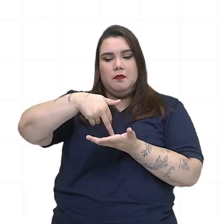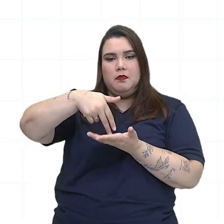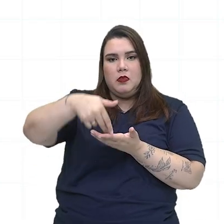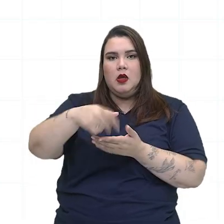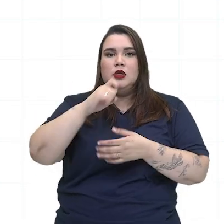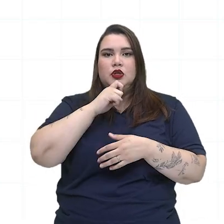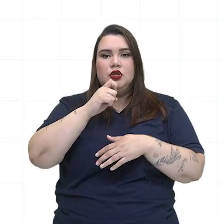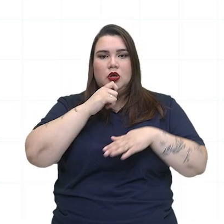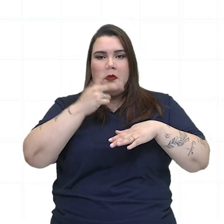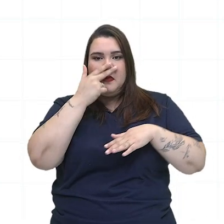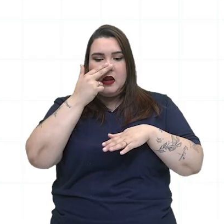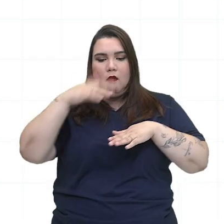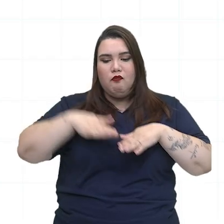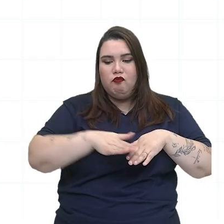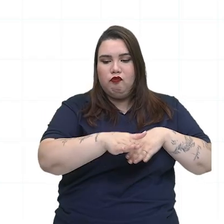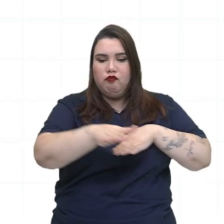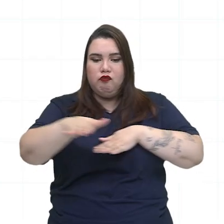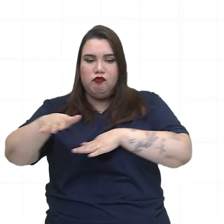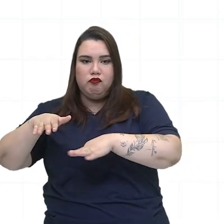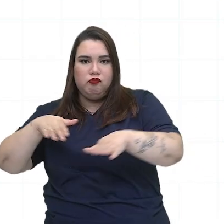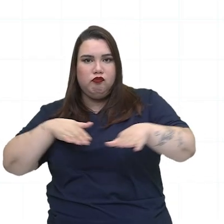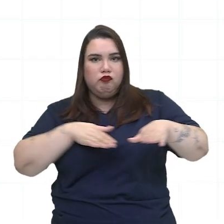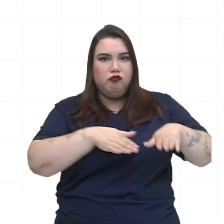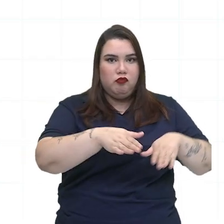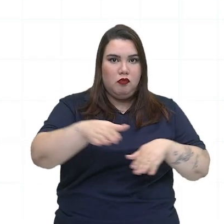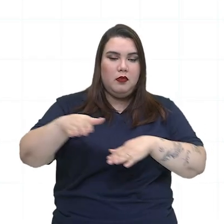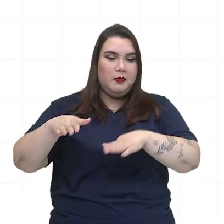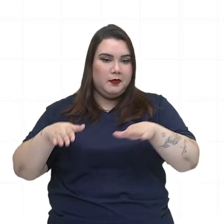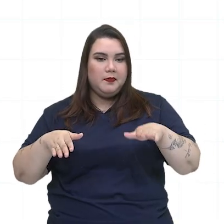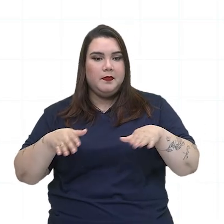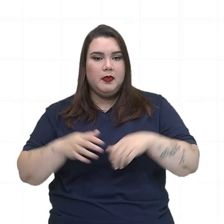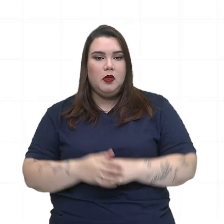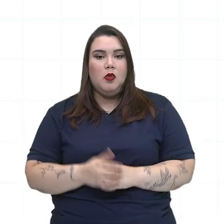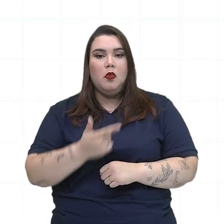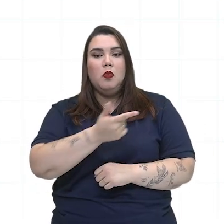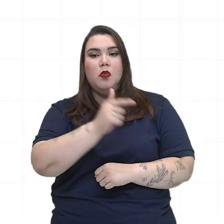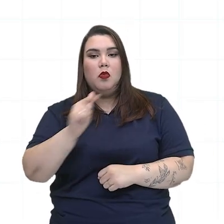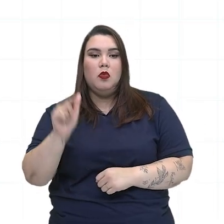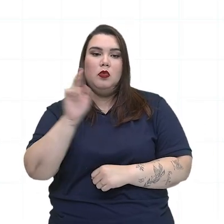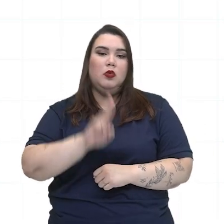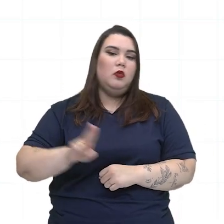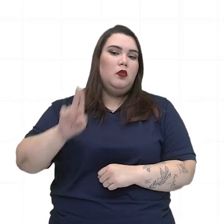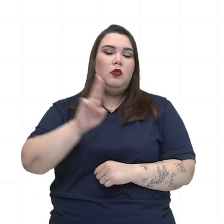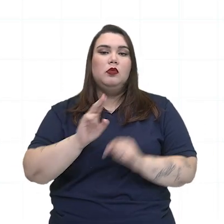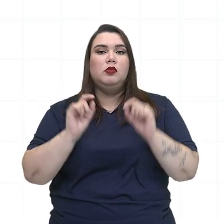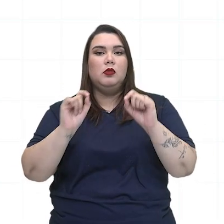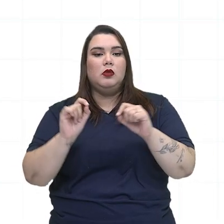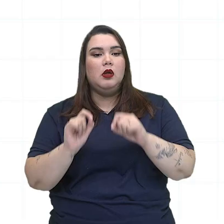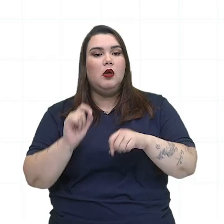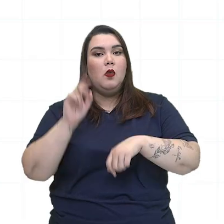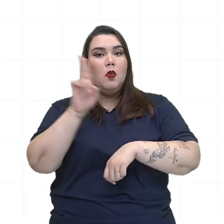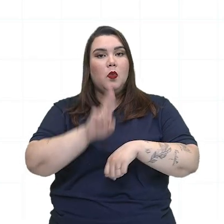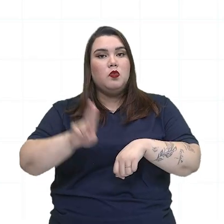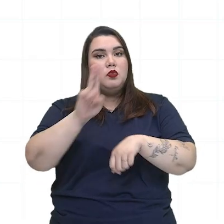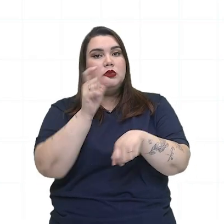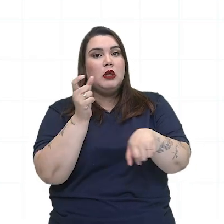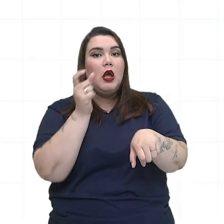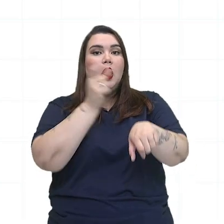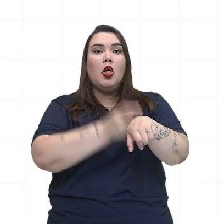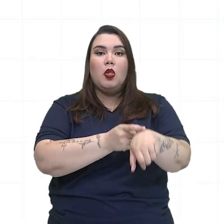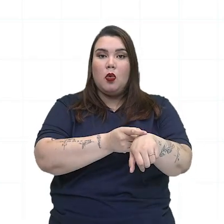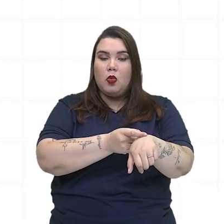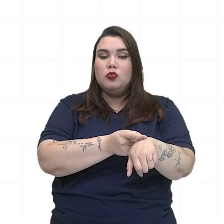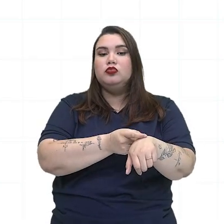bom? Outro equipamento muito importante é a questão do relógio. Eles são úteis para